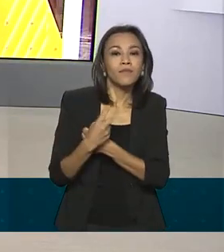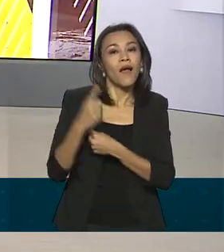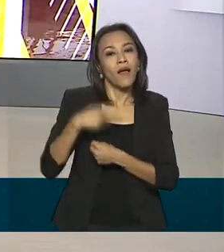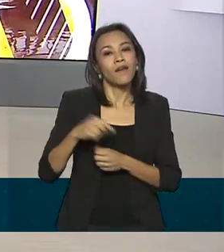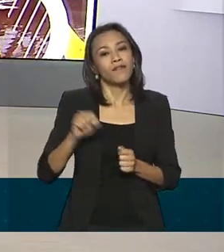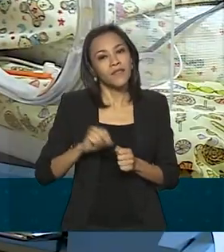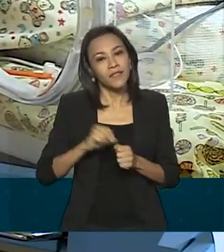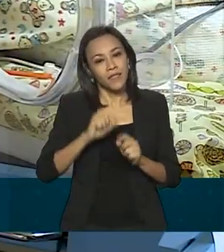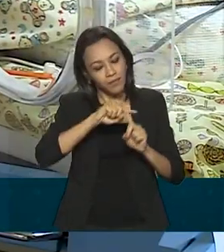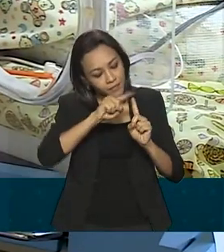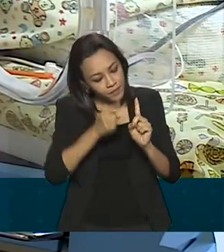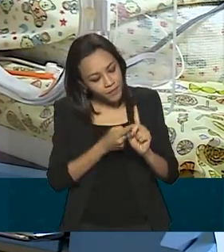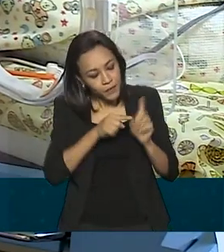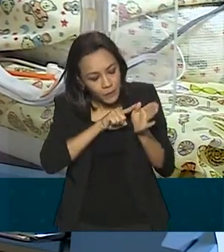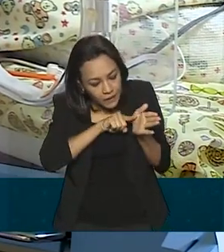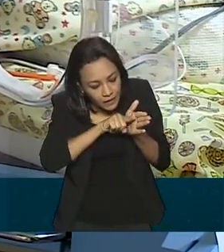pré-natal.